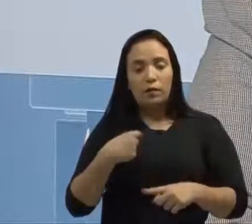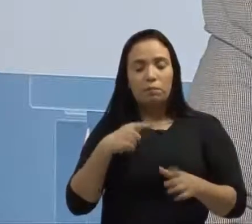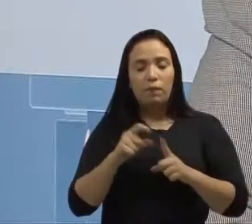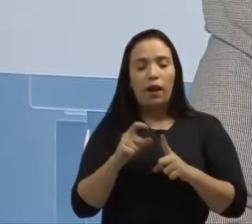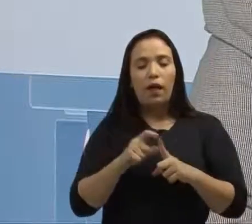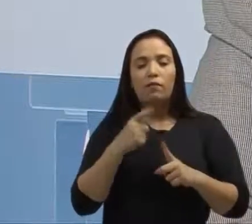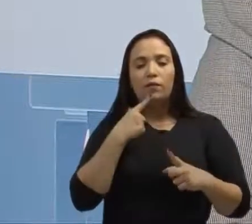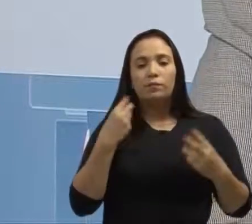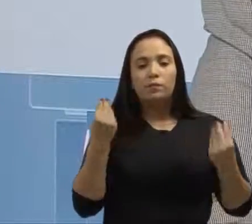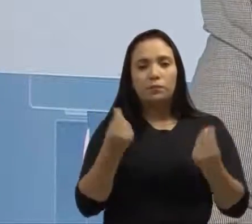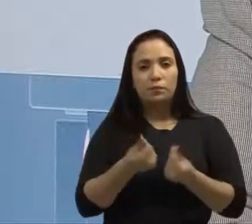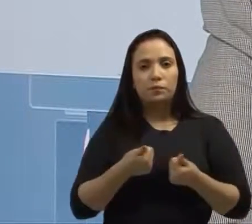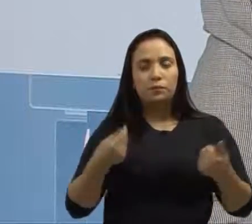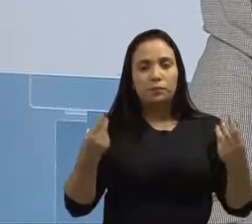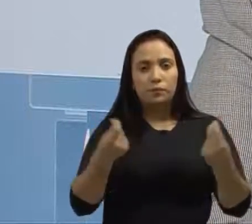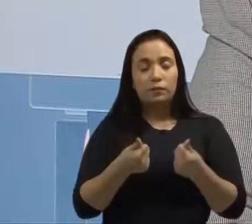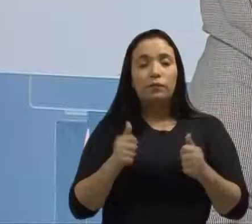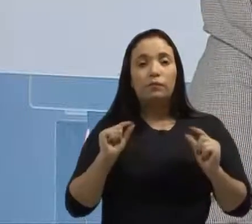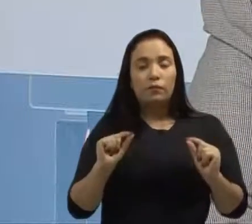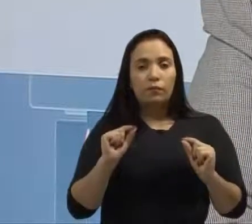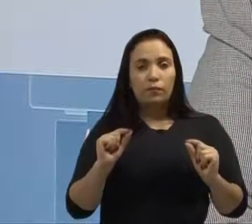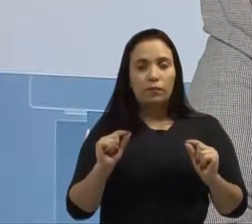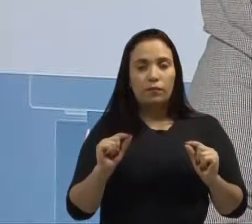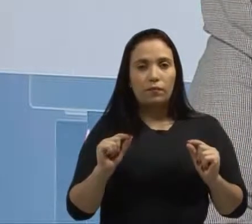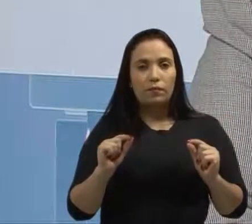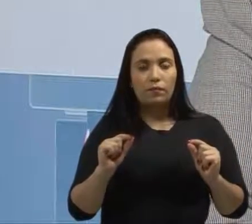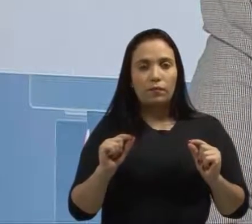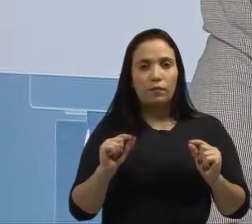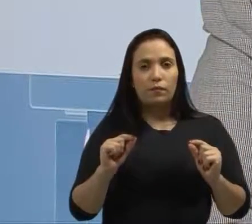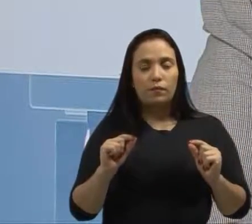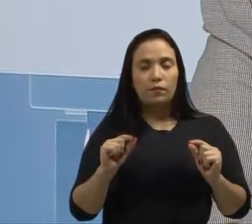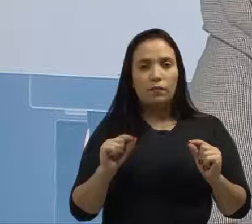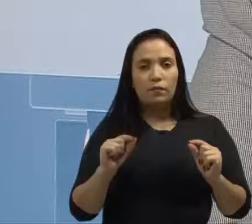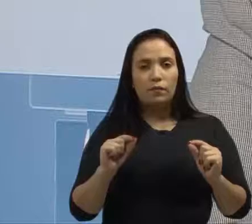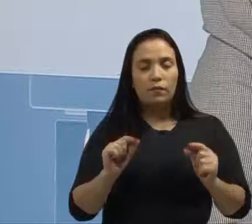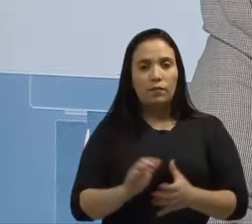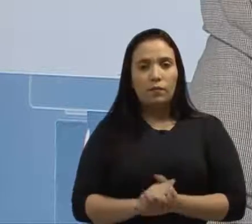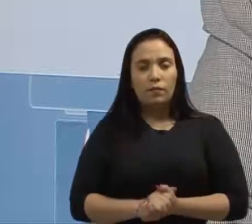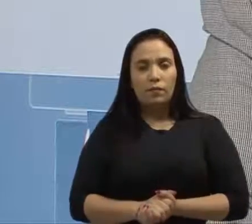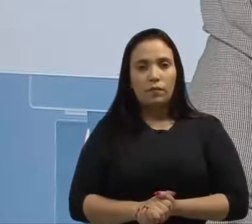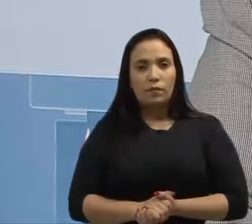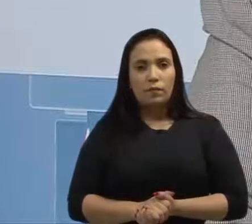palavra correta aqui. A motivação,